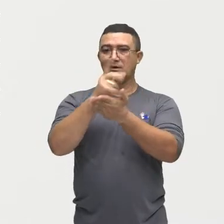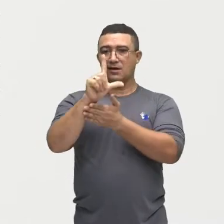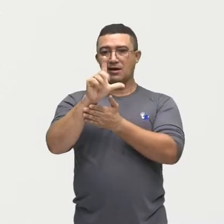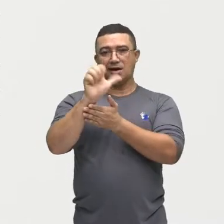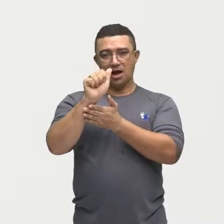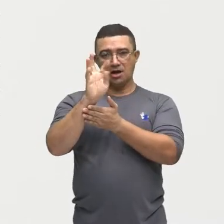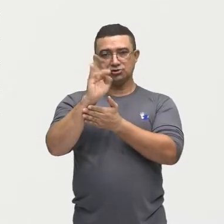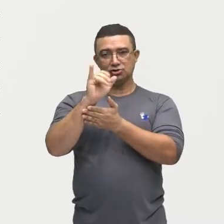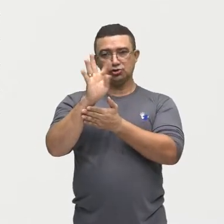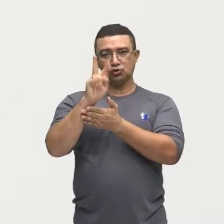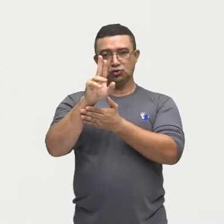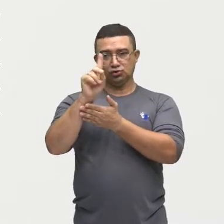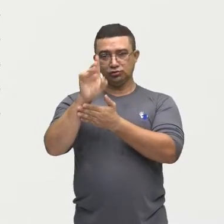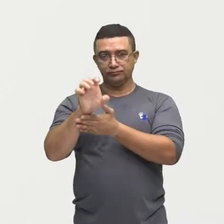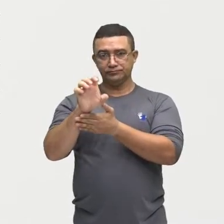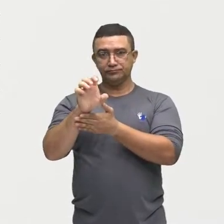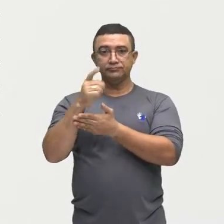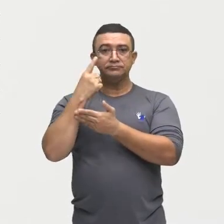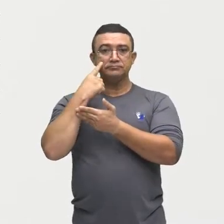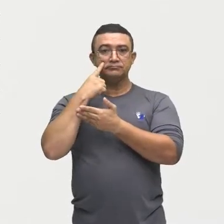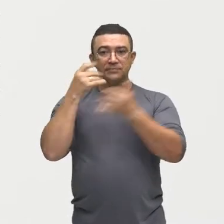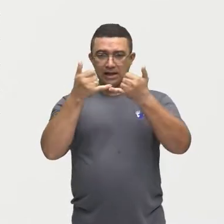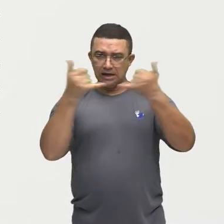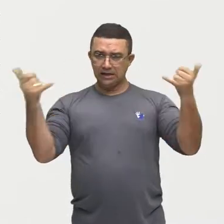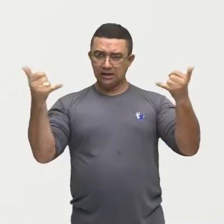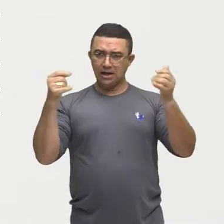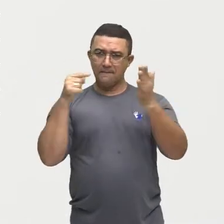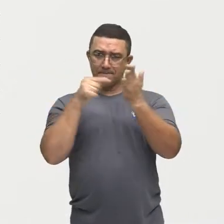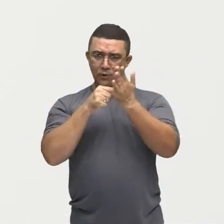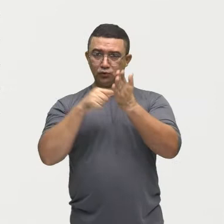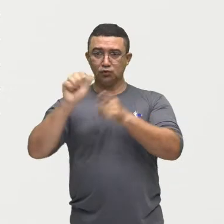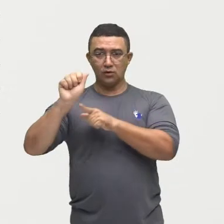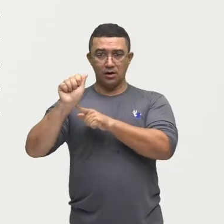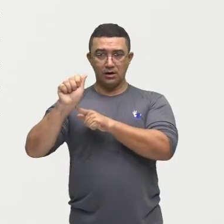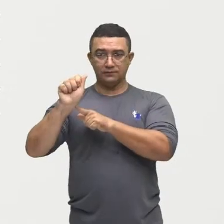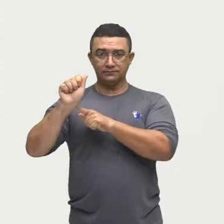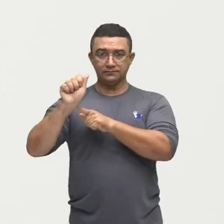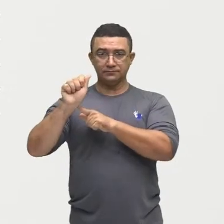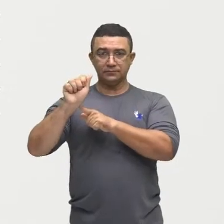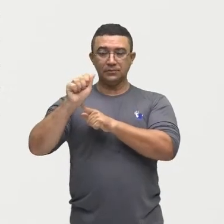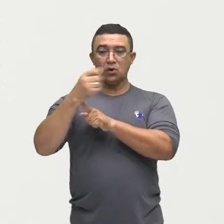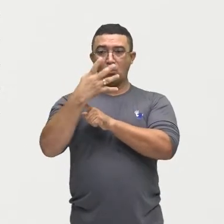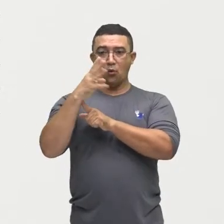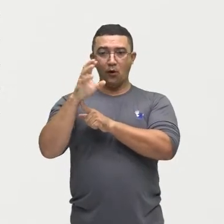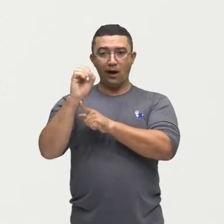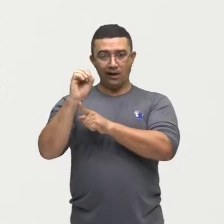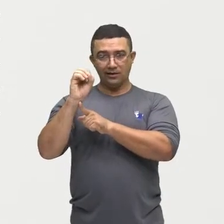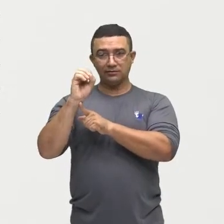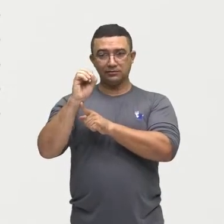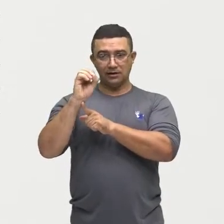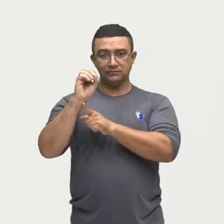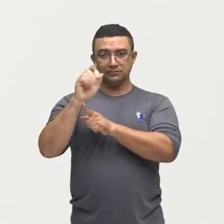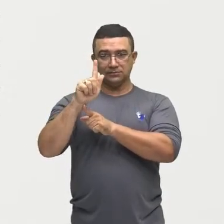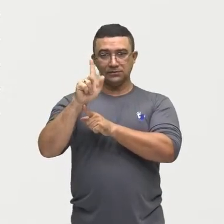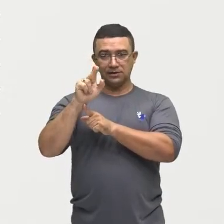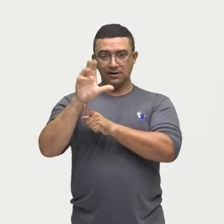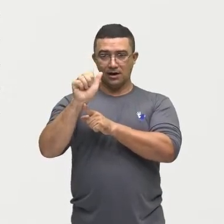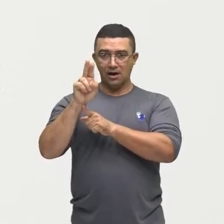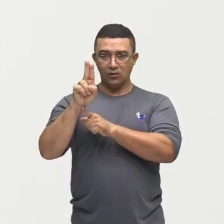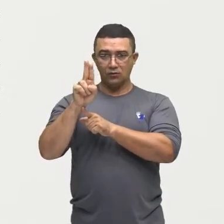olha, seguindo a linha aqui do ponto A. Então, eu tenho a minha latitude de 40 graus, que está definido aqui ao